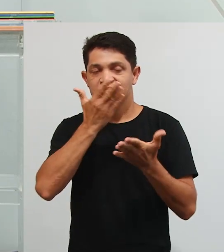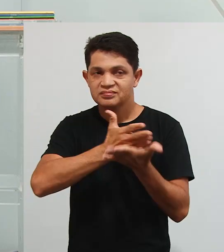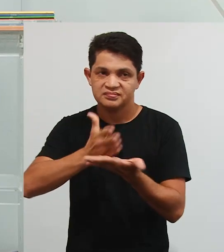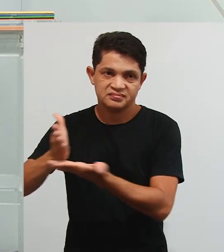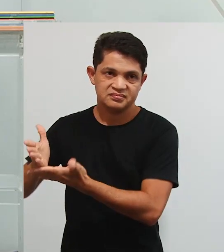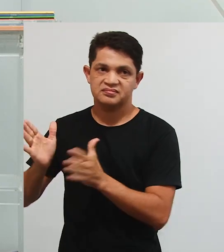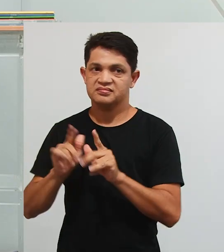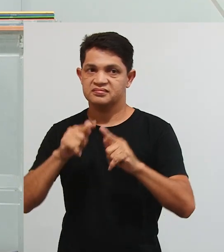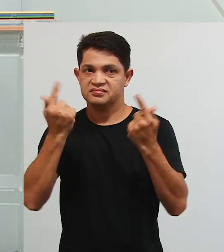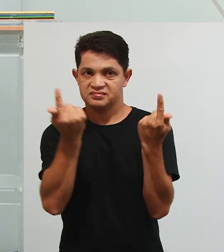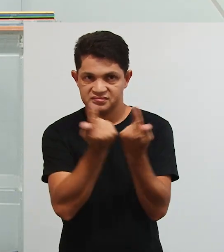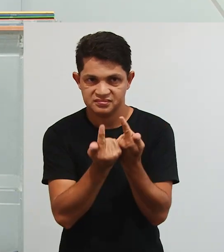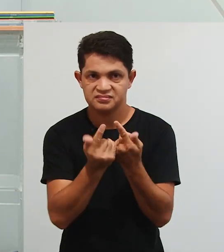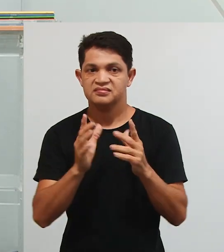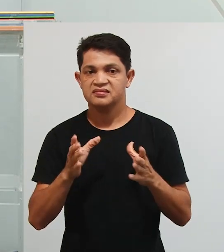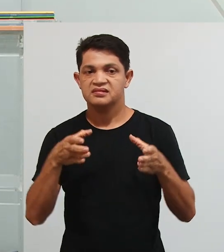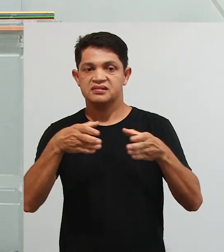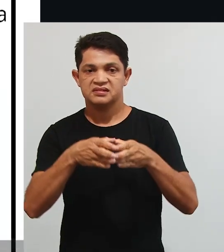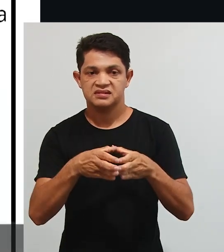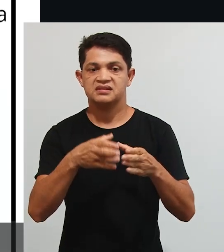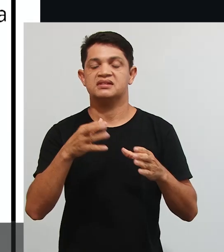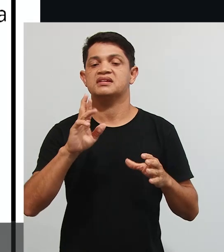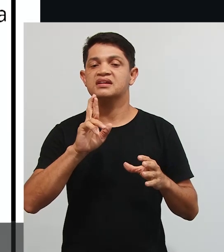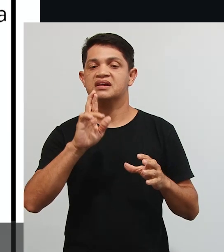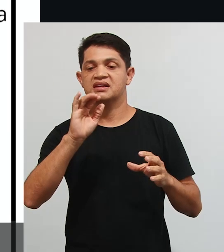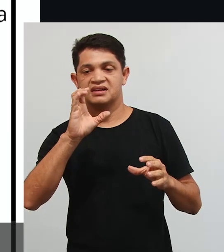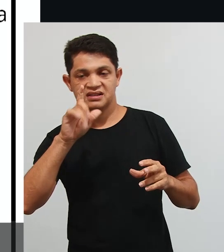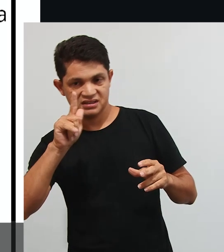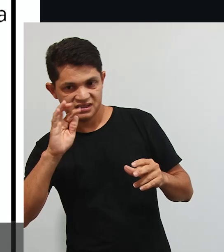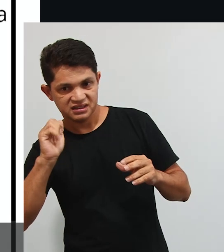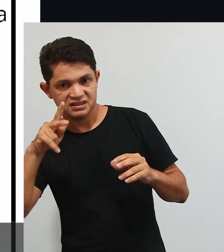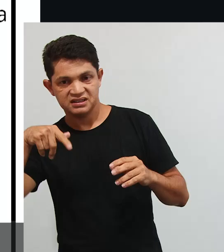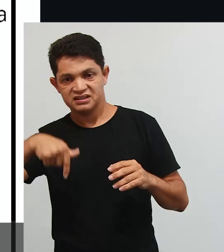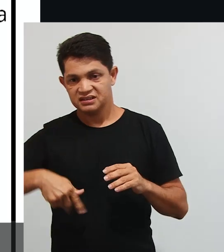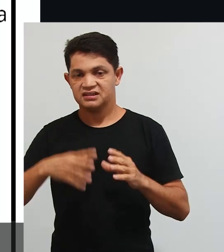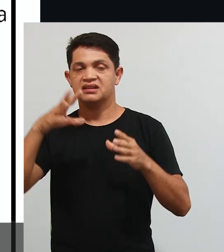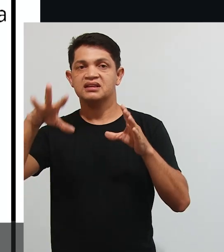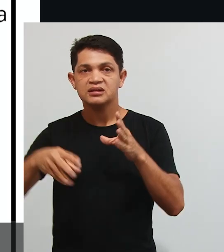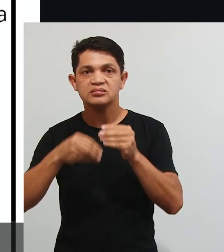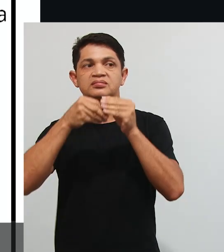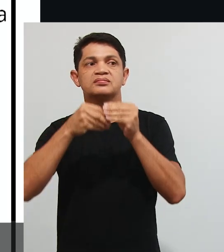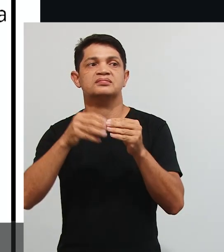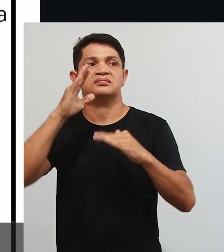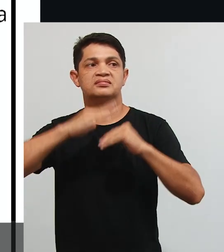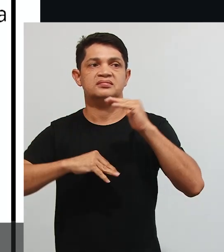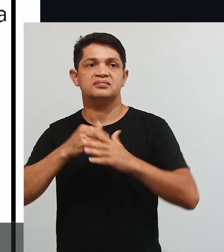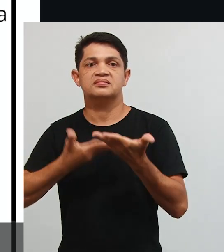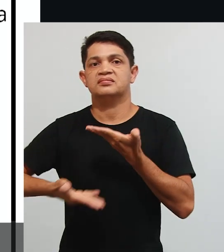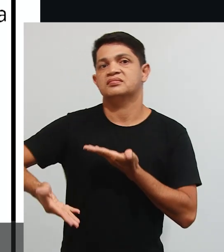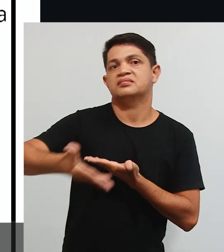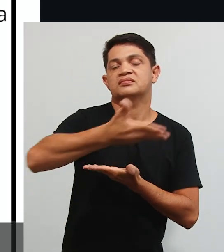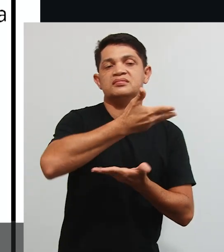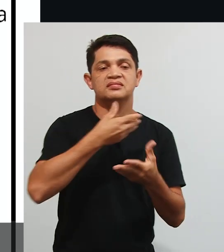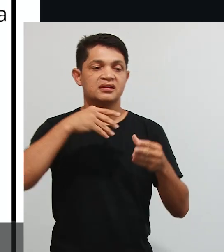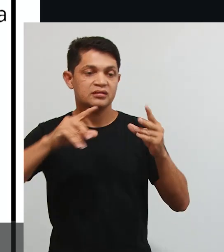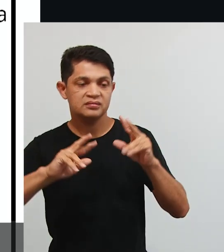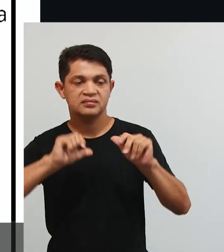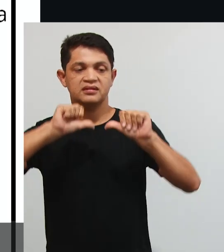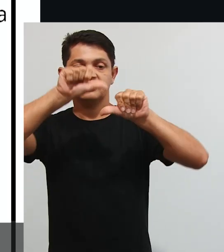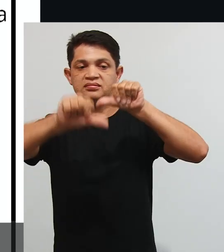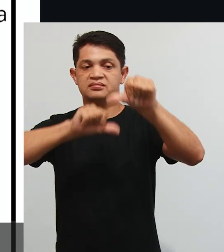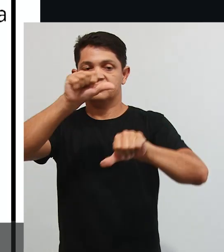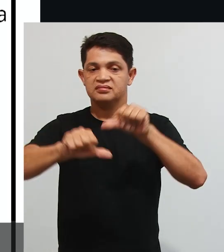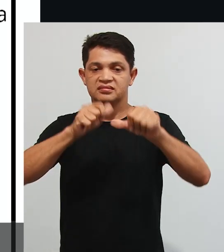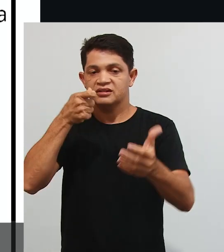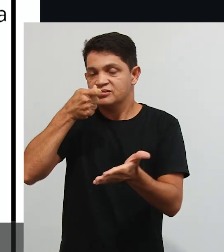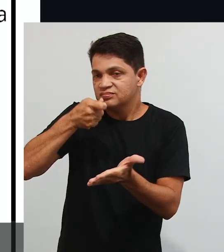desse grupo. É requisito. Olha só, o parágrafo 2º diz que deve estar vinculado. Então, é